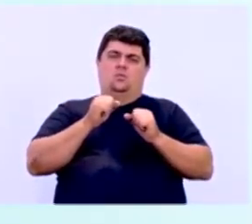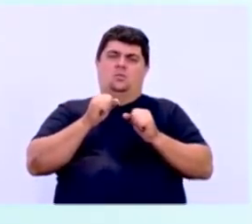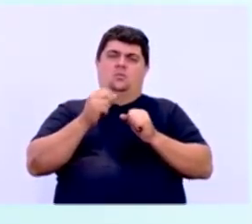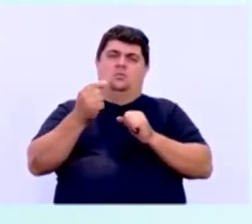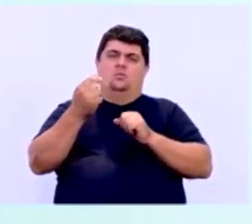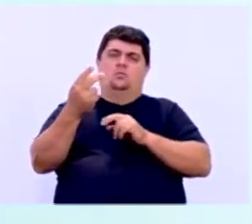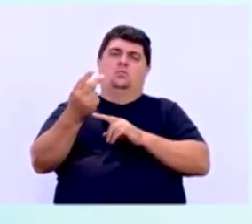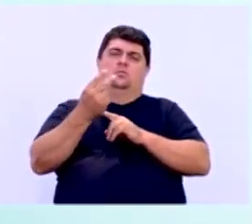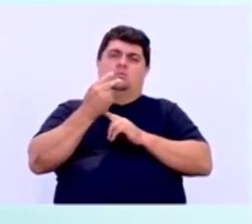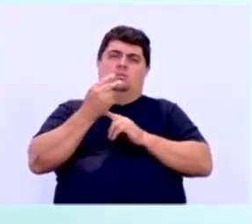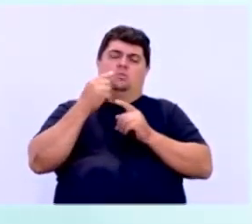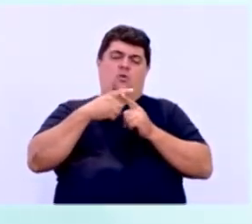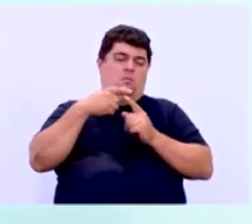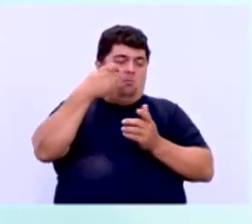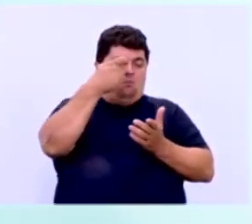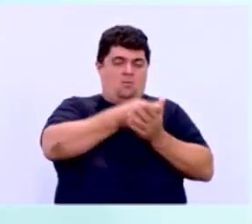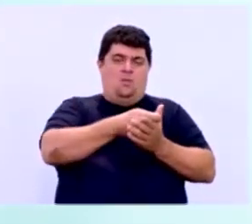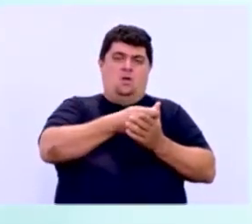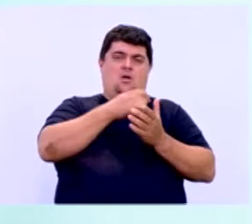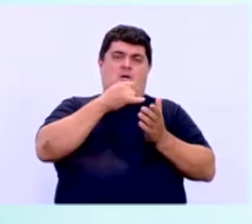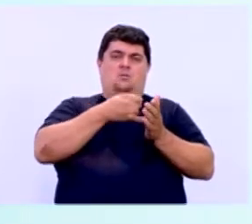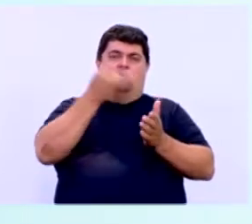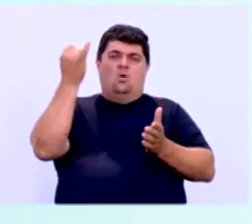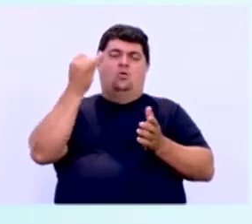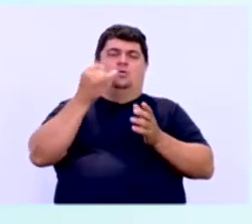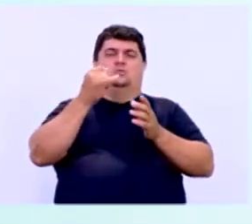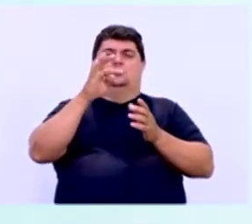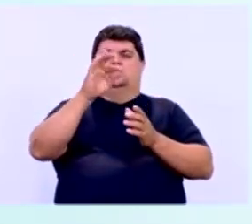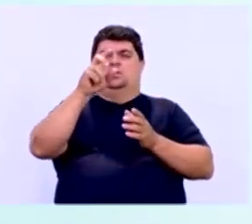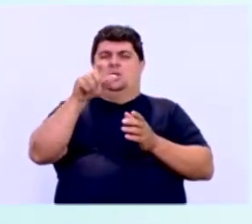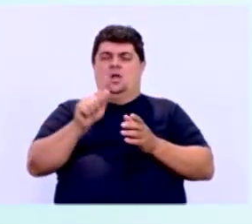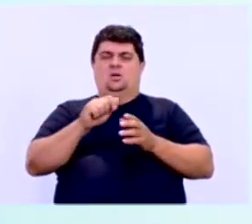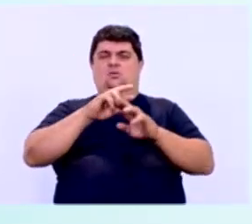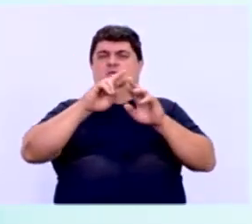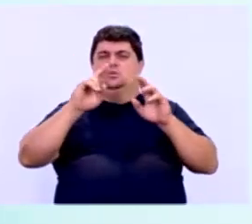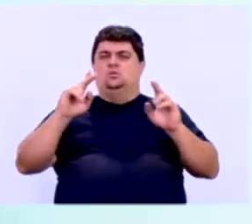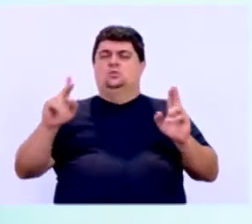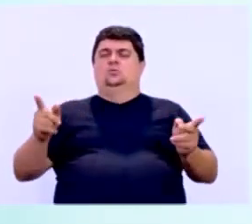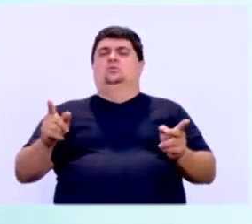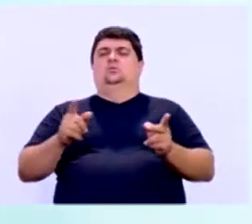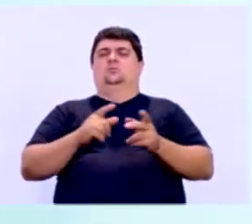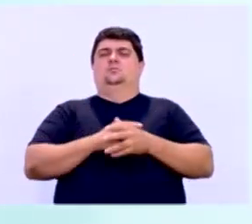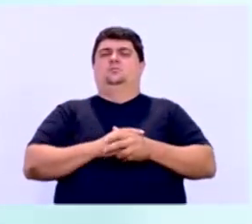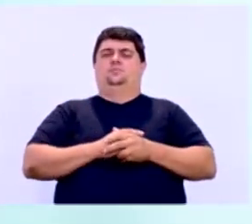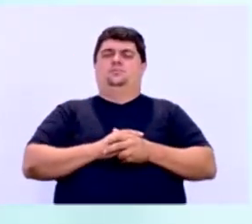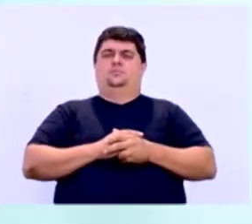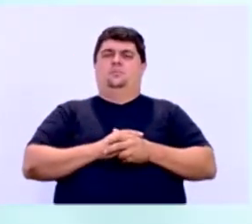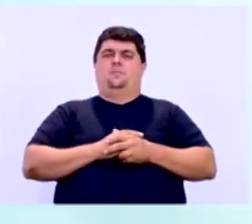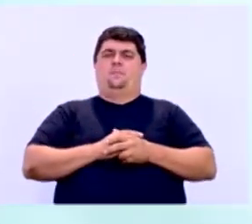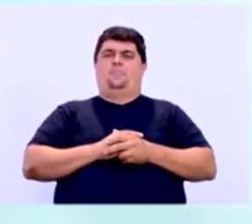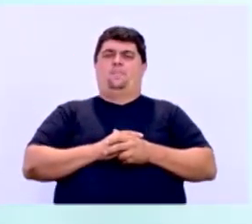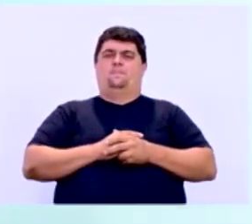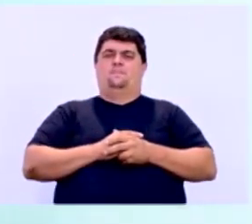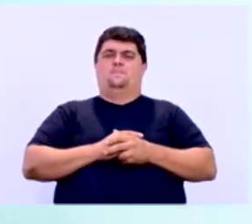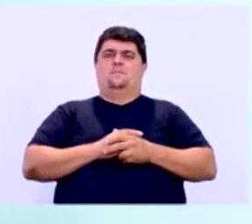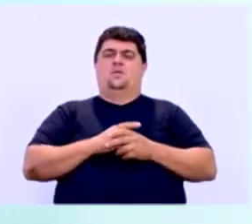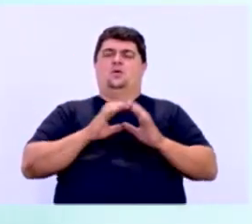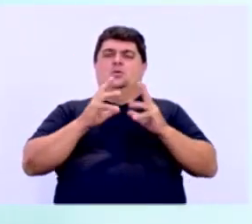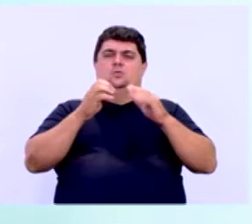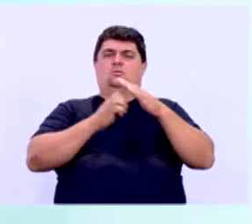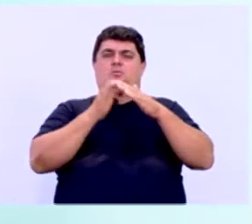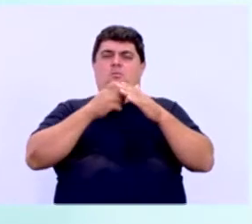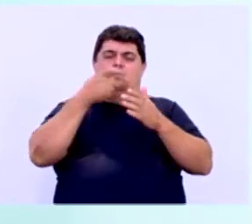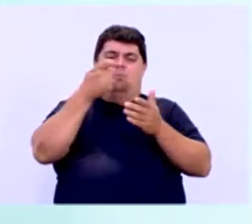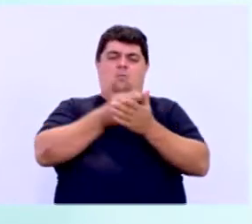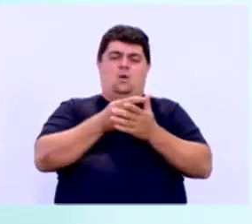um financiamento para saldar esses impostos, essas taxas, esses tributos, né, que todo empresário paga hoje